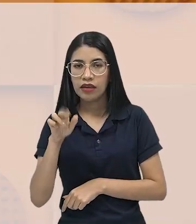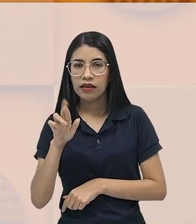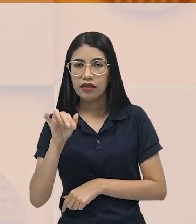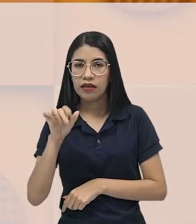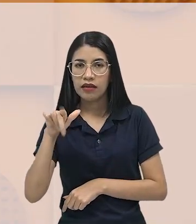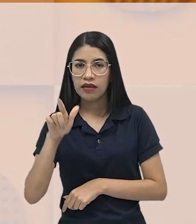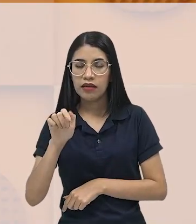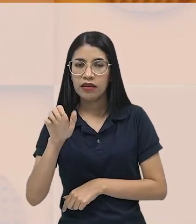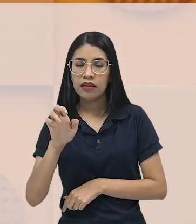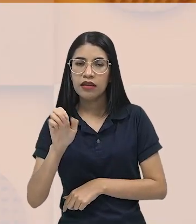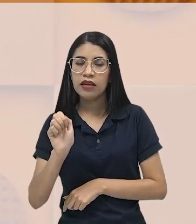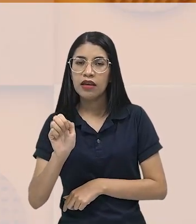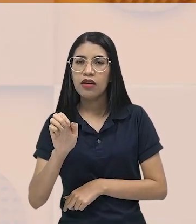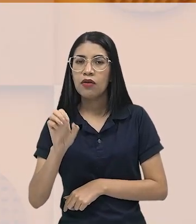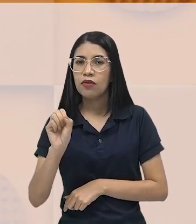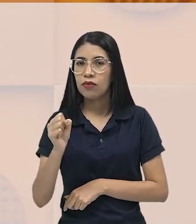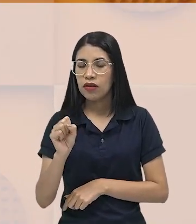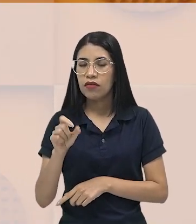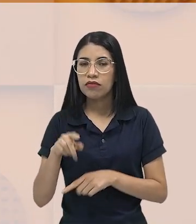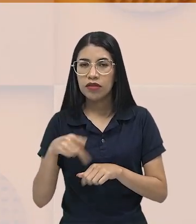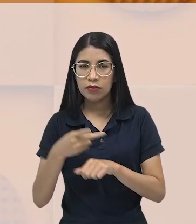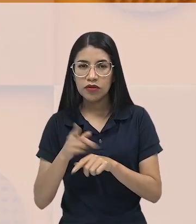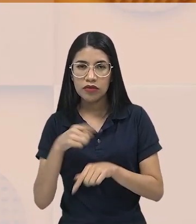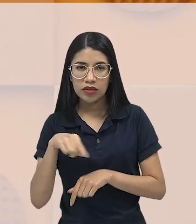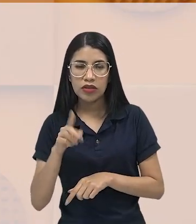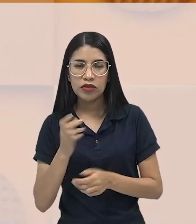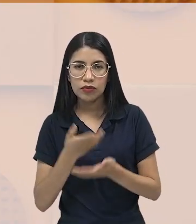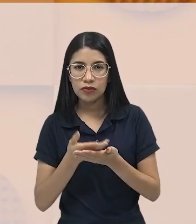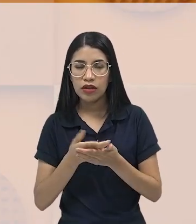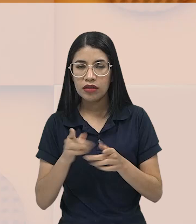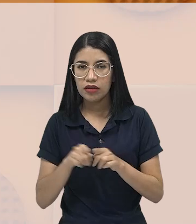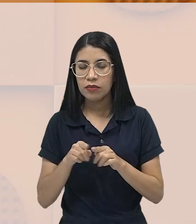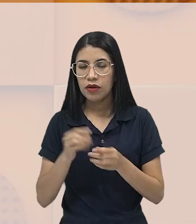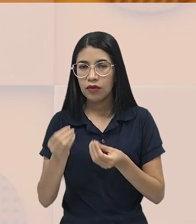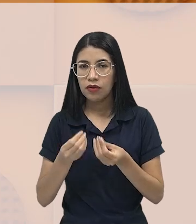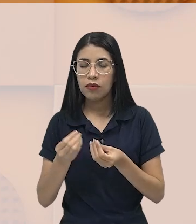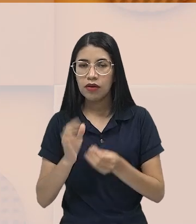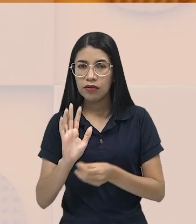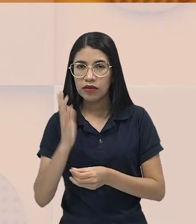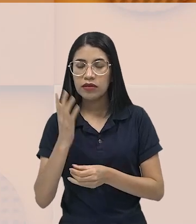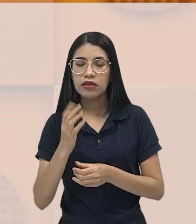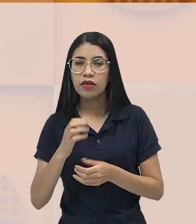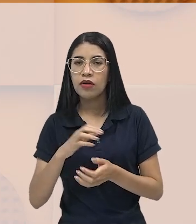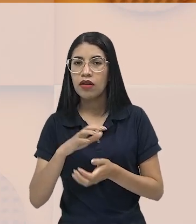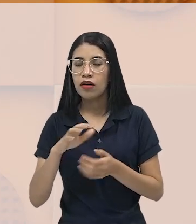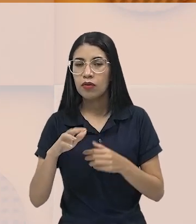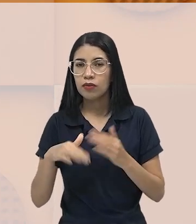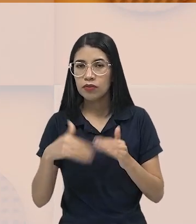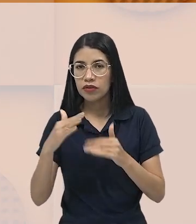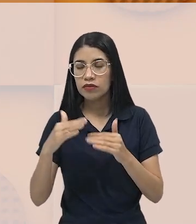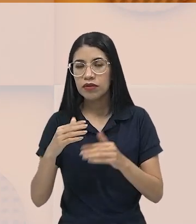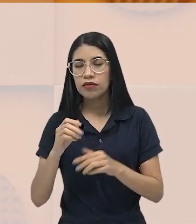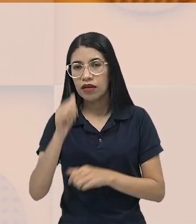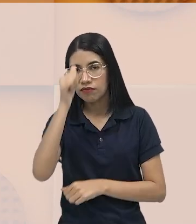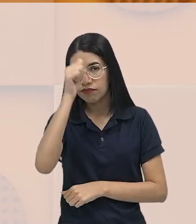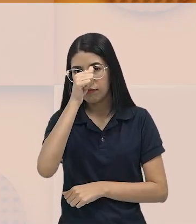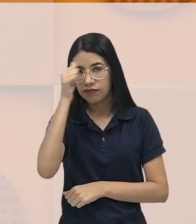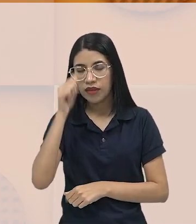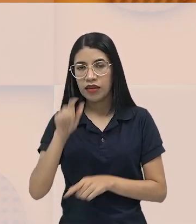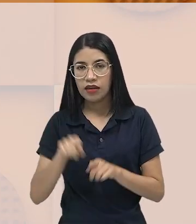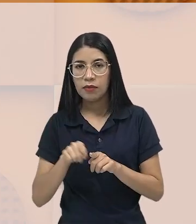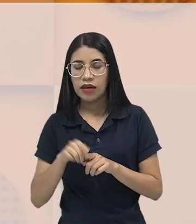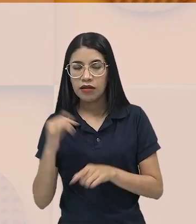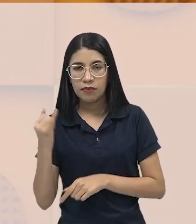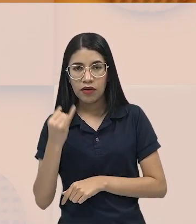Em algum outro momento vocês estudarão esse contexto do desenvolvimento da igreja anglicana, tá? Porque vai ser algo que é bastante citado na